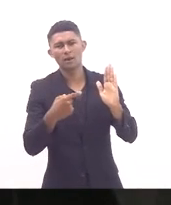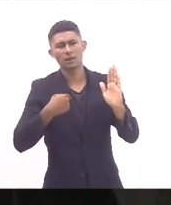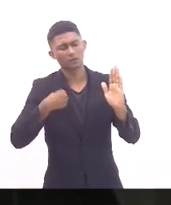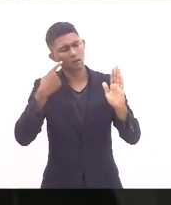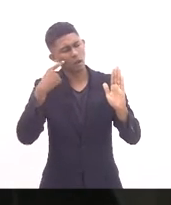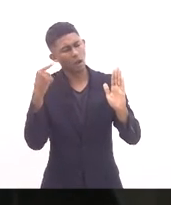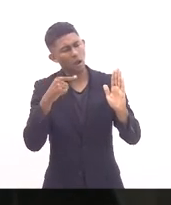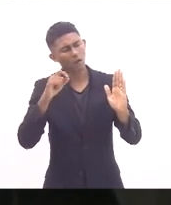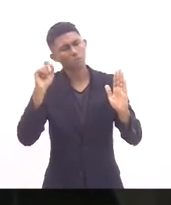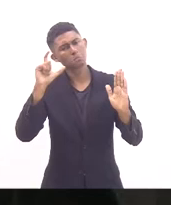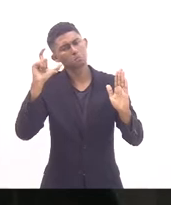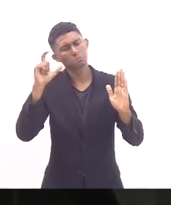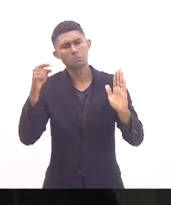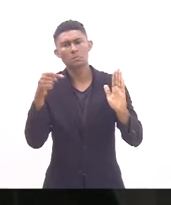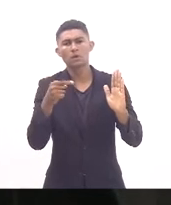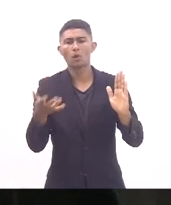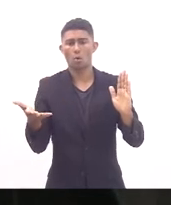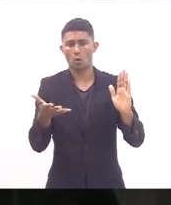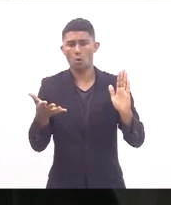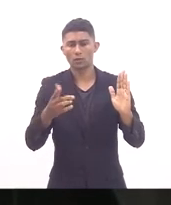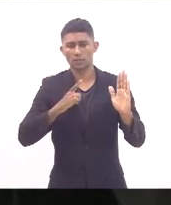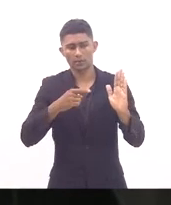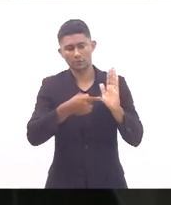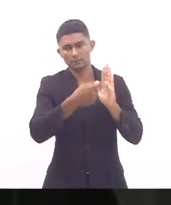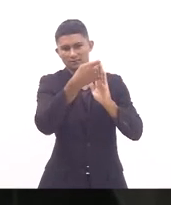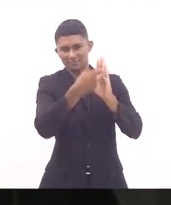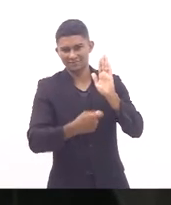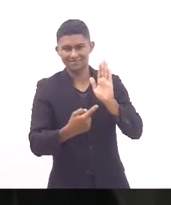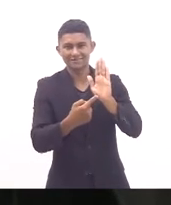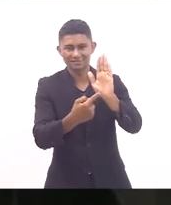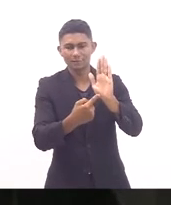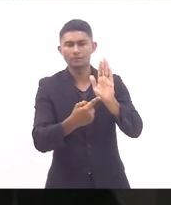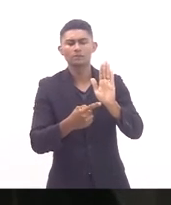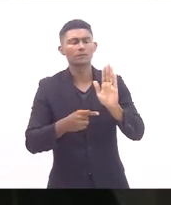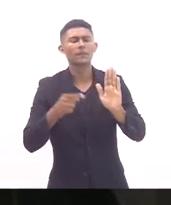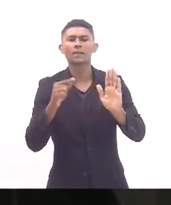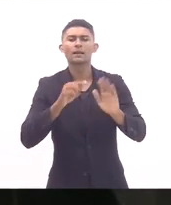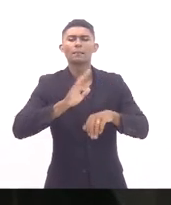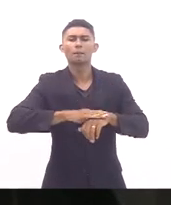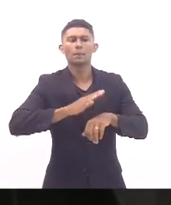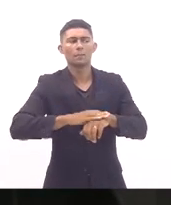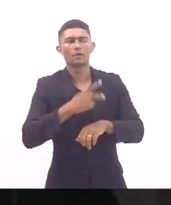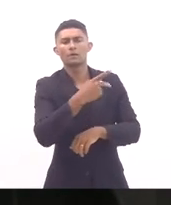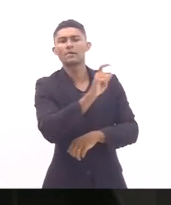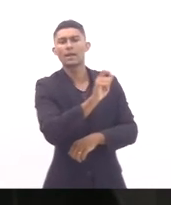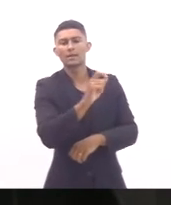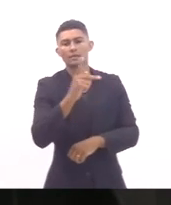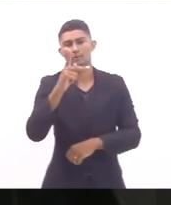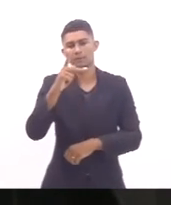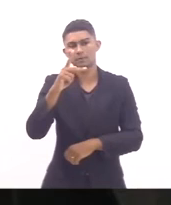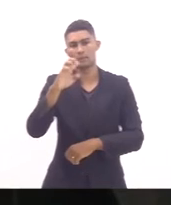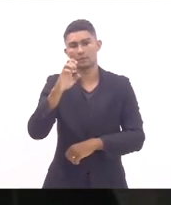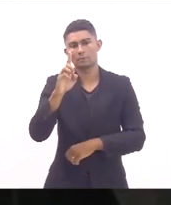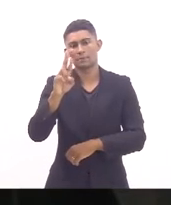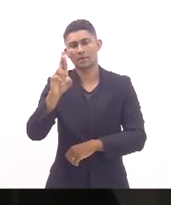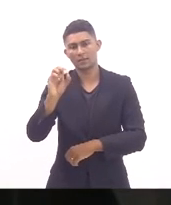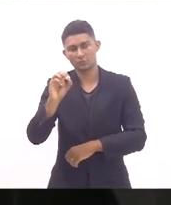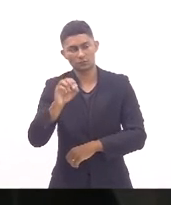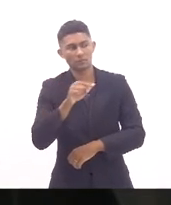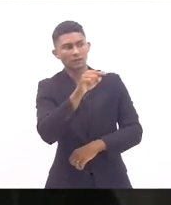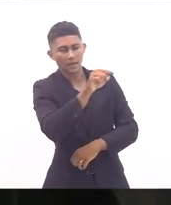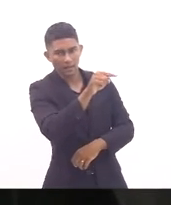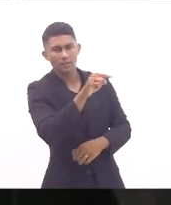na data de hoje é por Pedro cafardo Editora